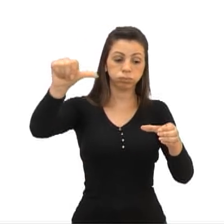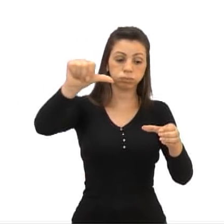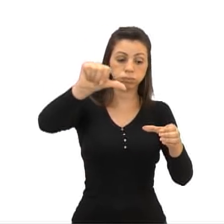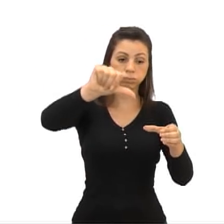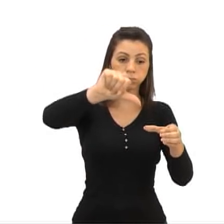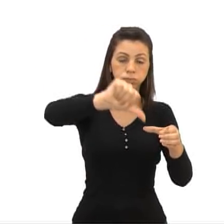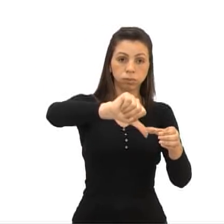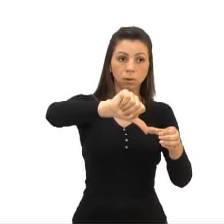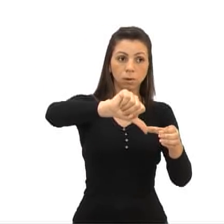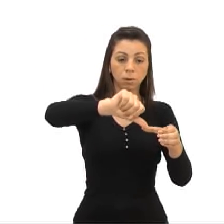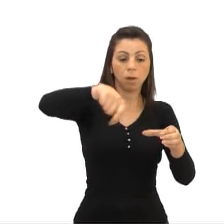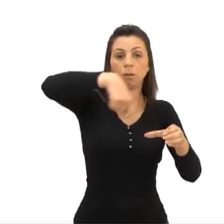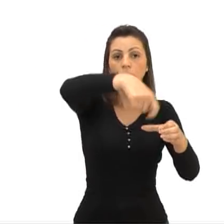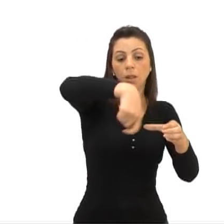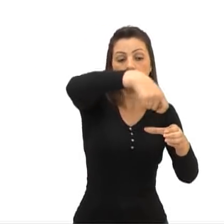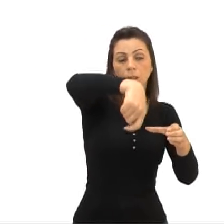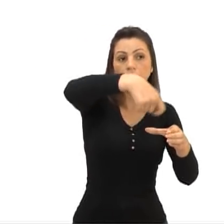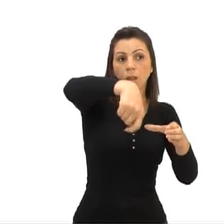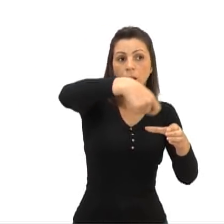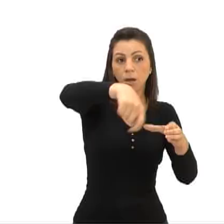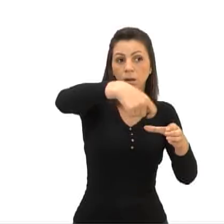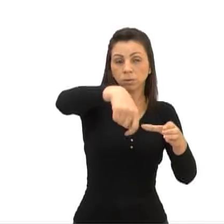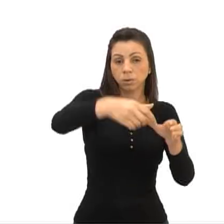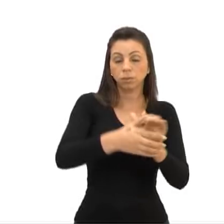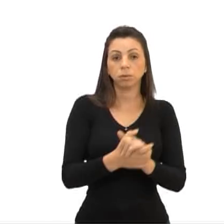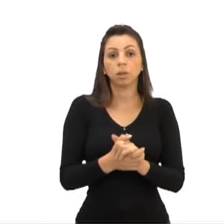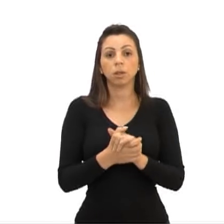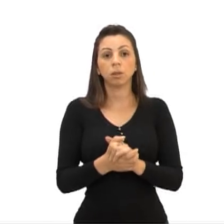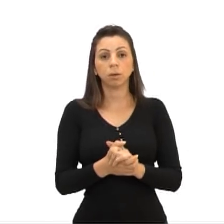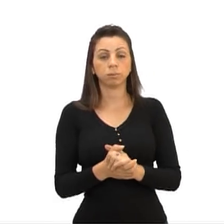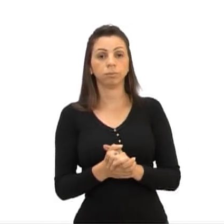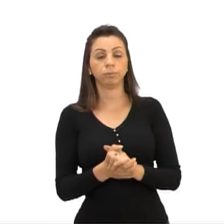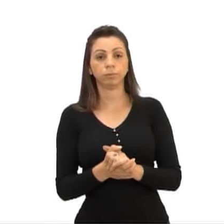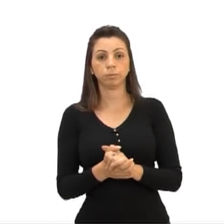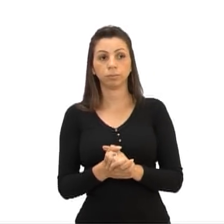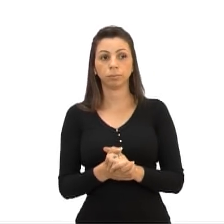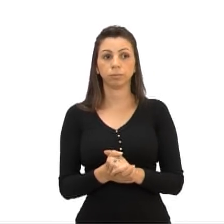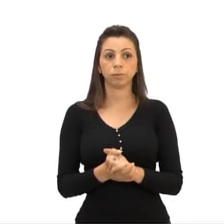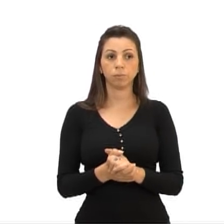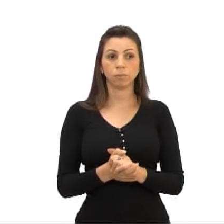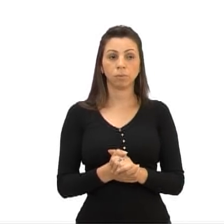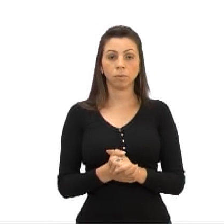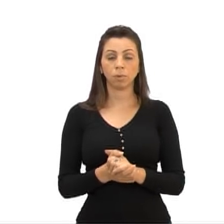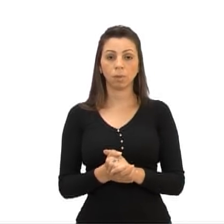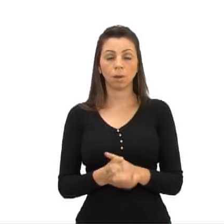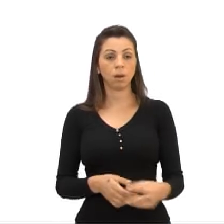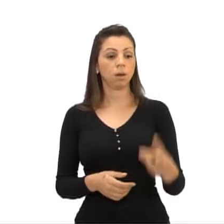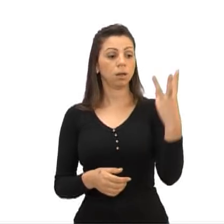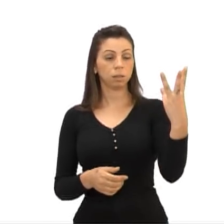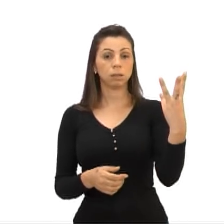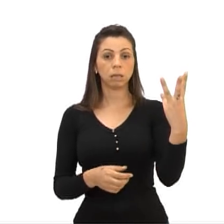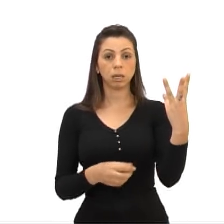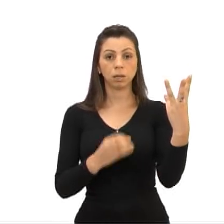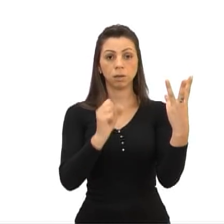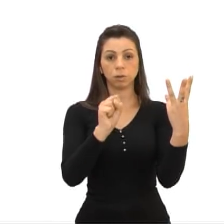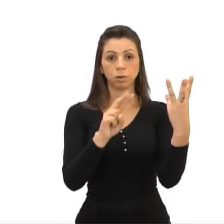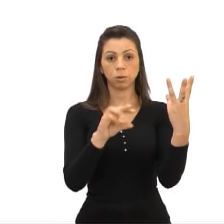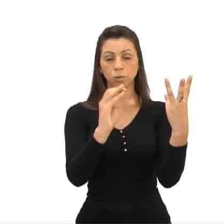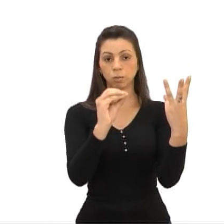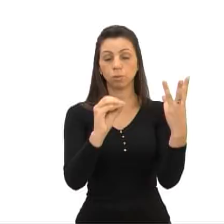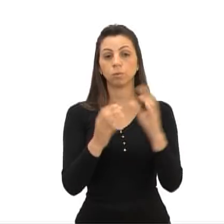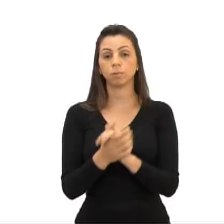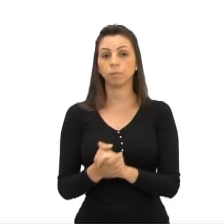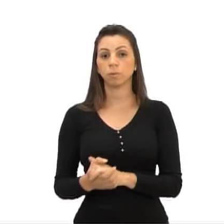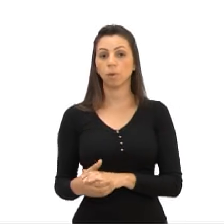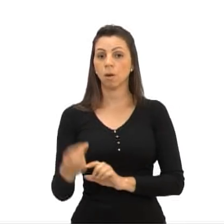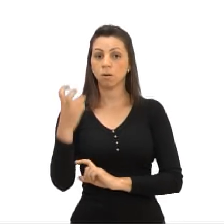3 de suco concentrado para 5 de água. Nessas condições, 9 copos de